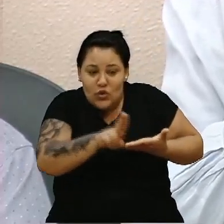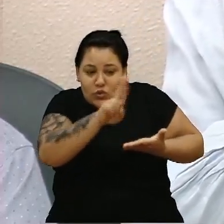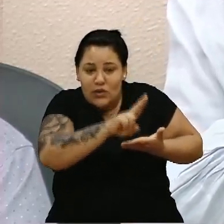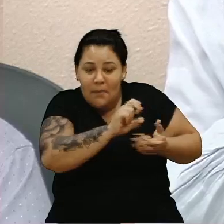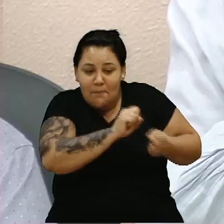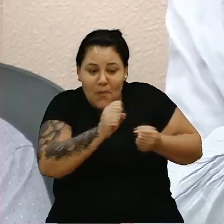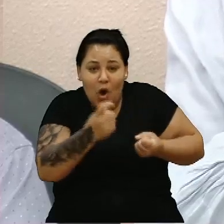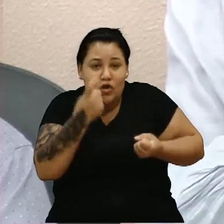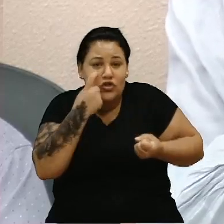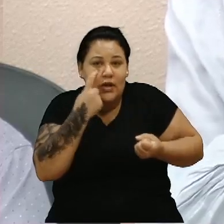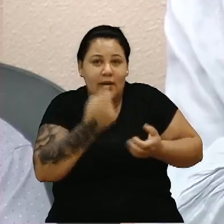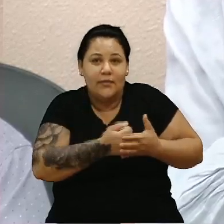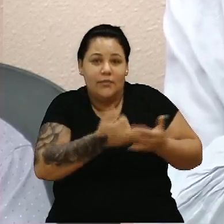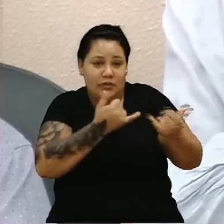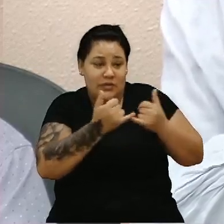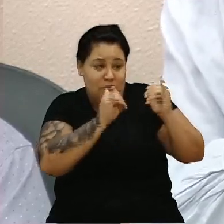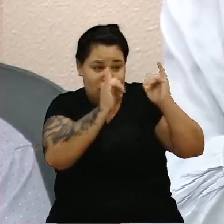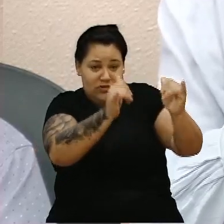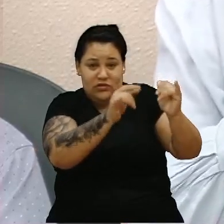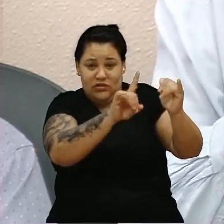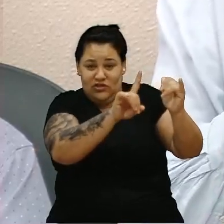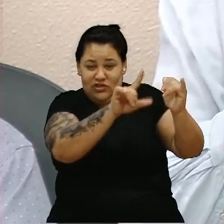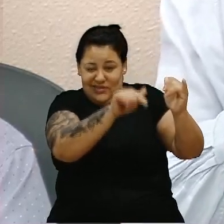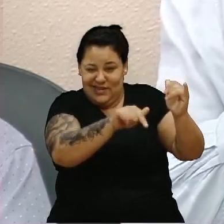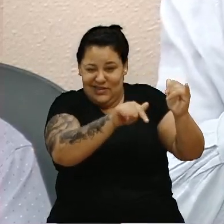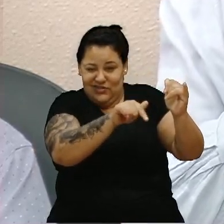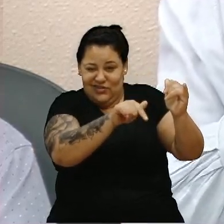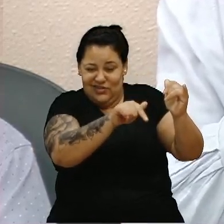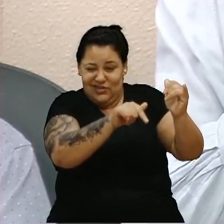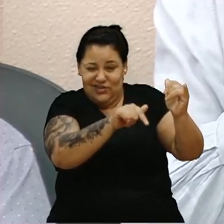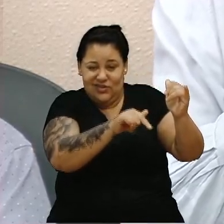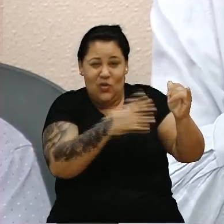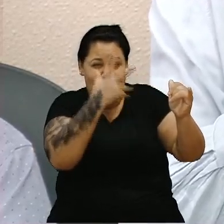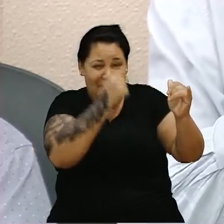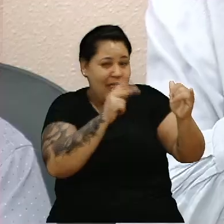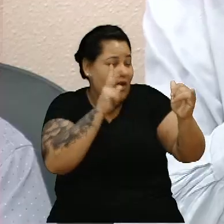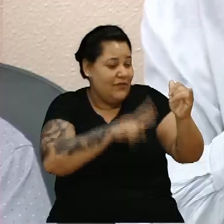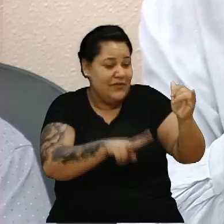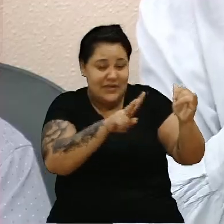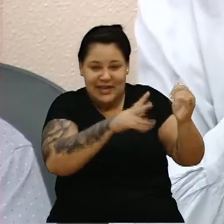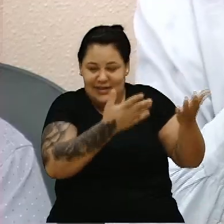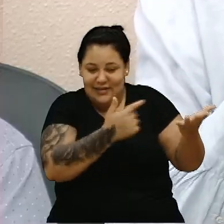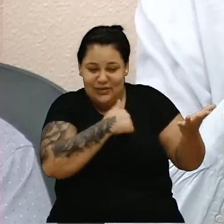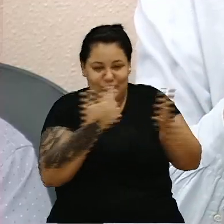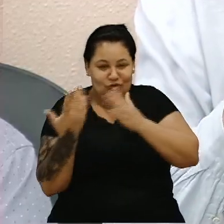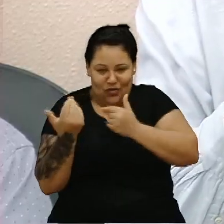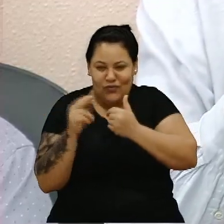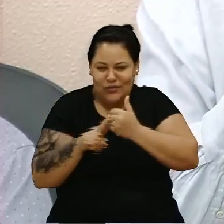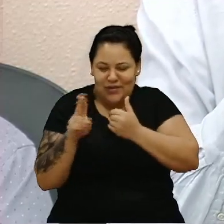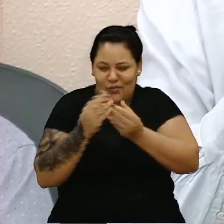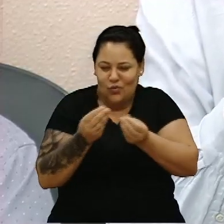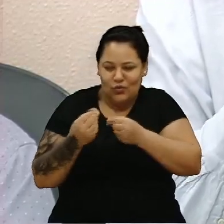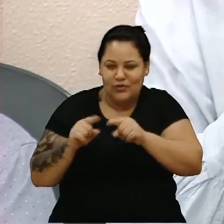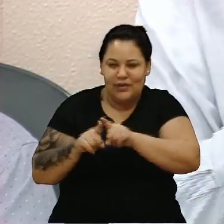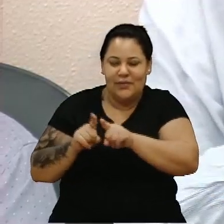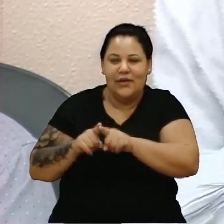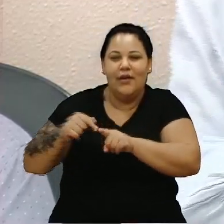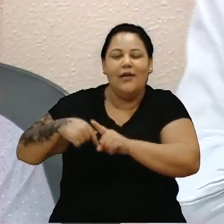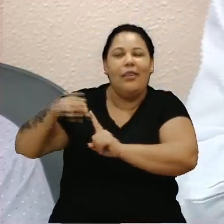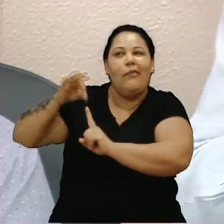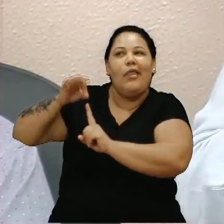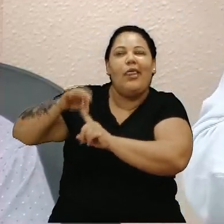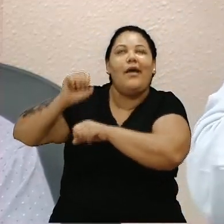foi pegar a linha 17 lá no Bela Vista, que foi o principal algoz da minha vida na juventude. Fiquei muito tempo na